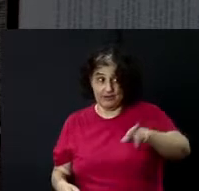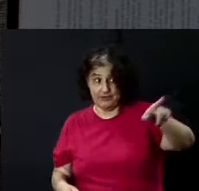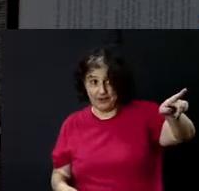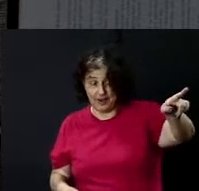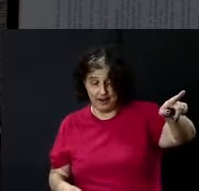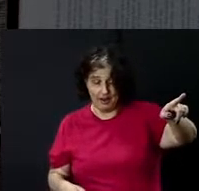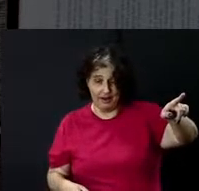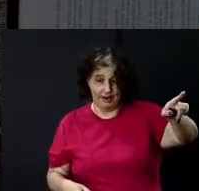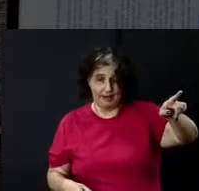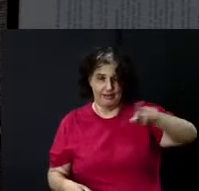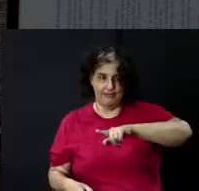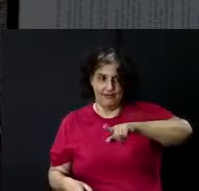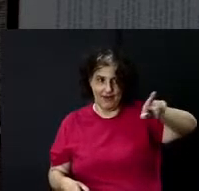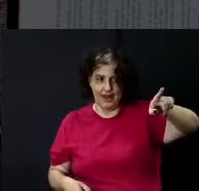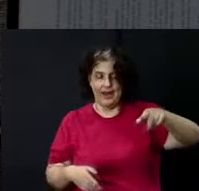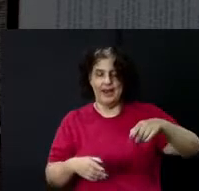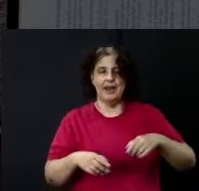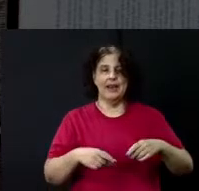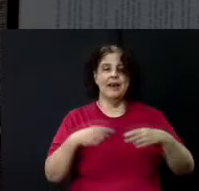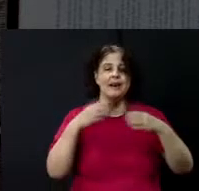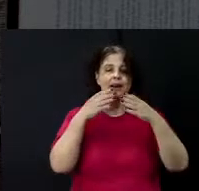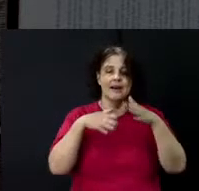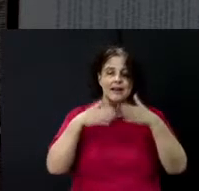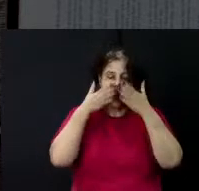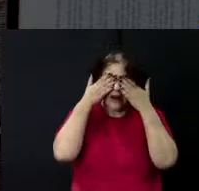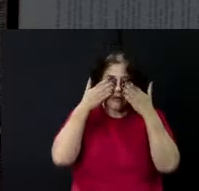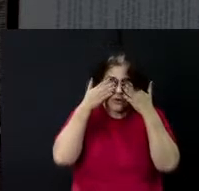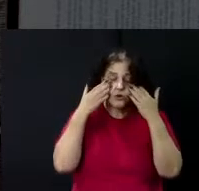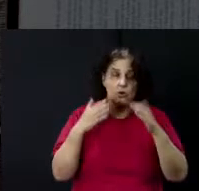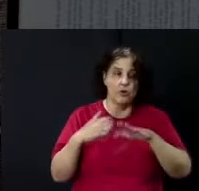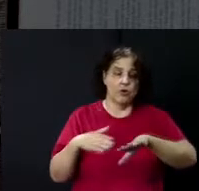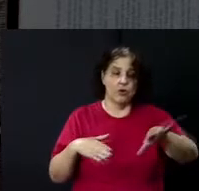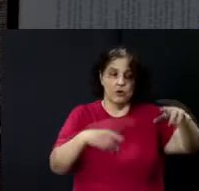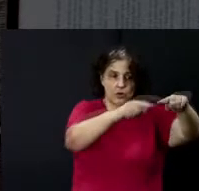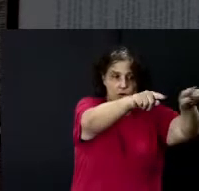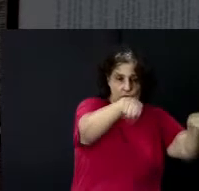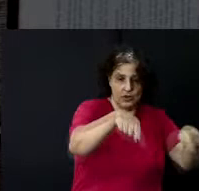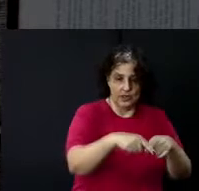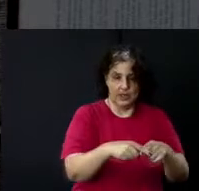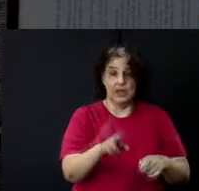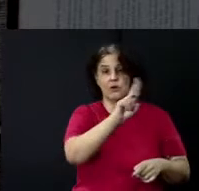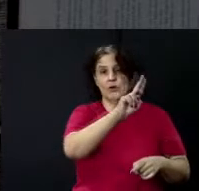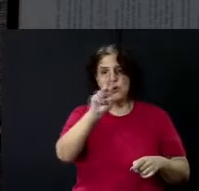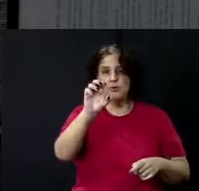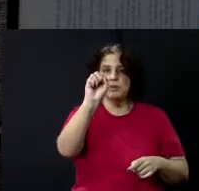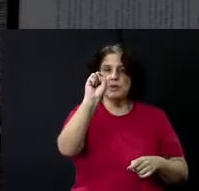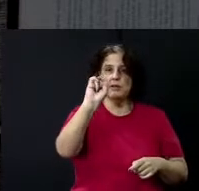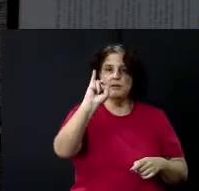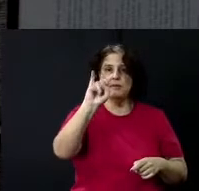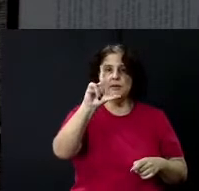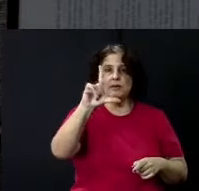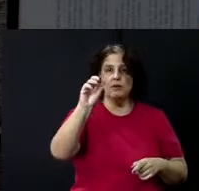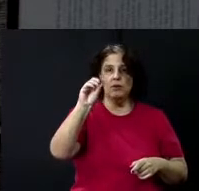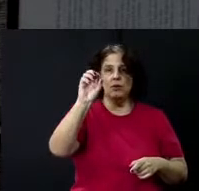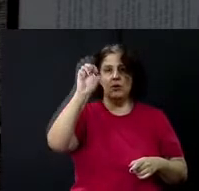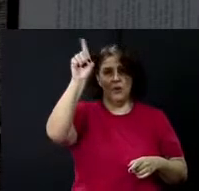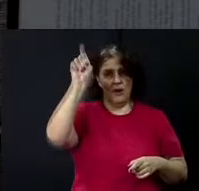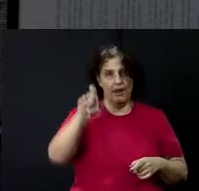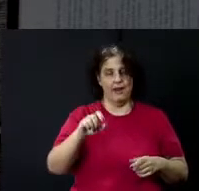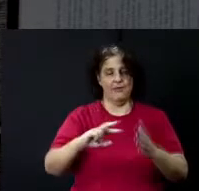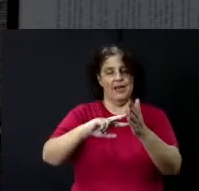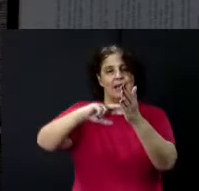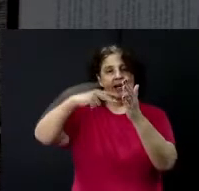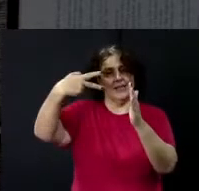veja entre parênteses, que quer dizer enviado. Um contraste ou uma semelhança, alguma relação com